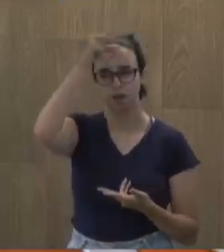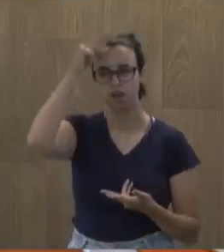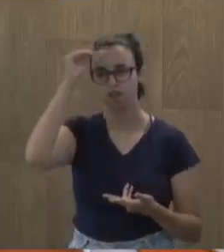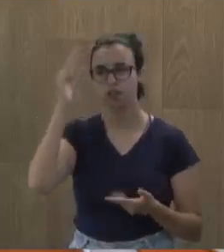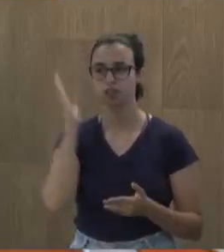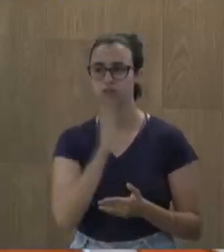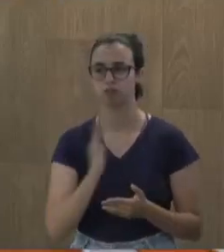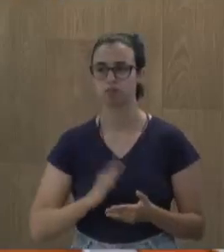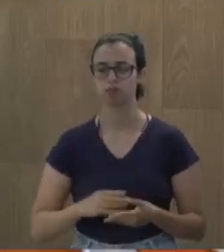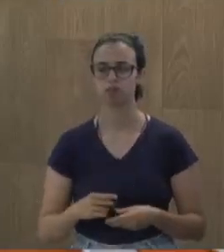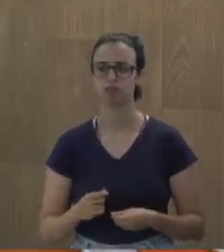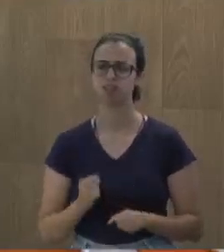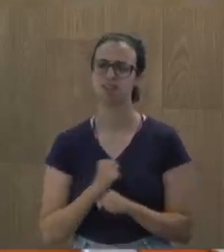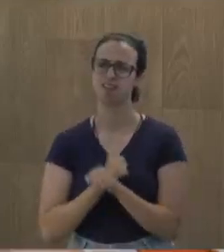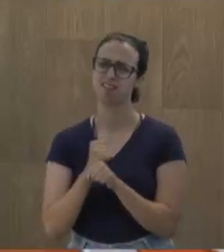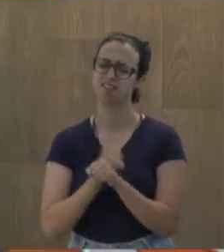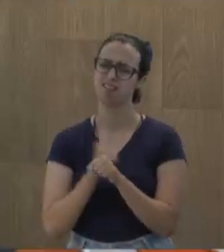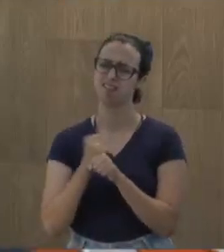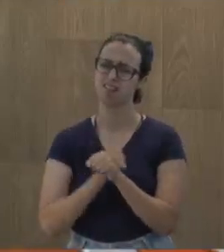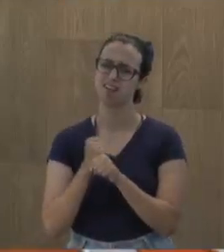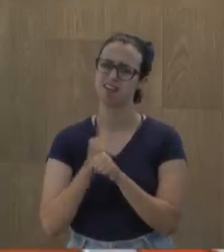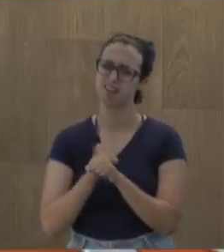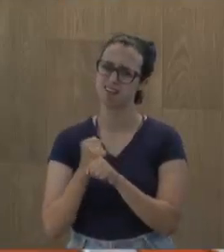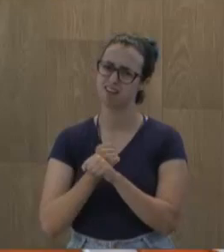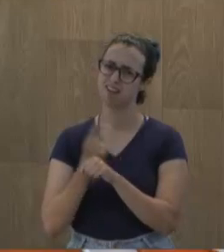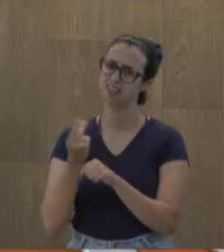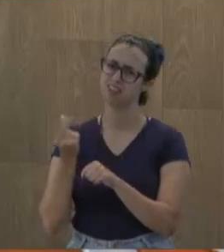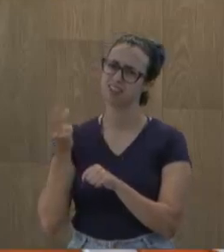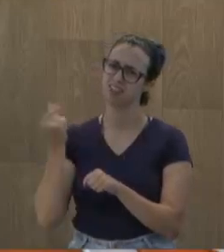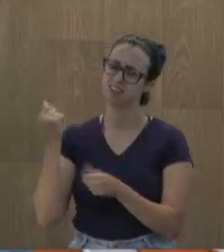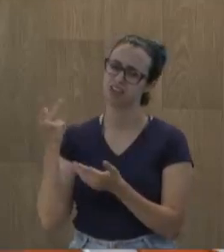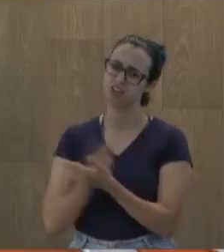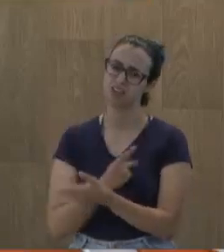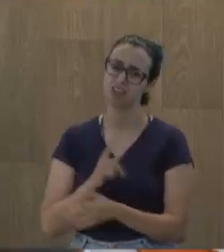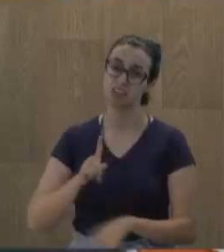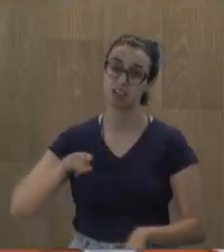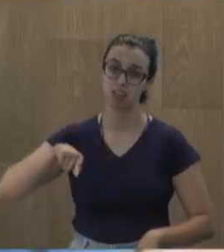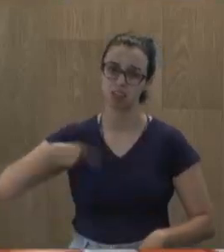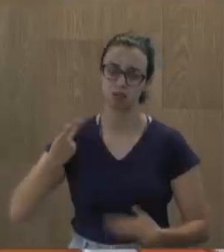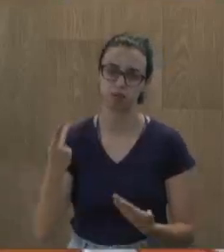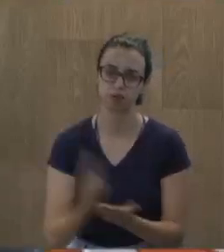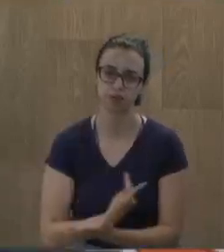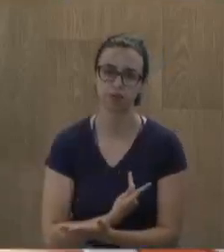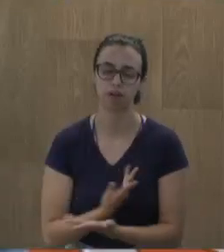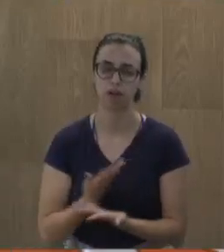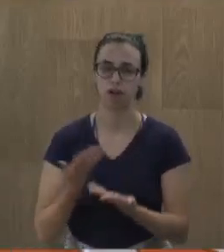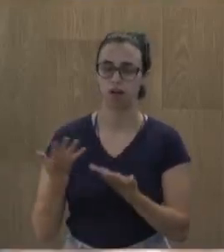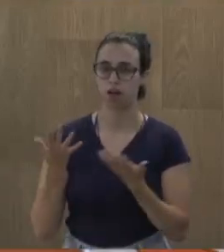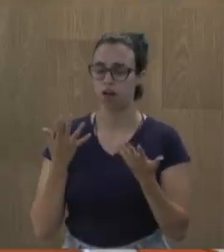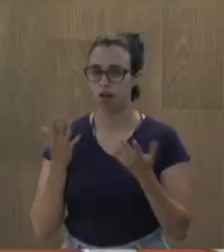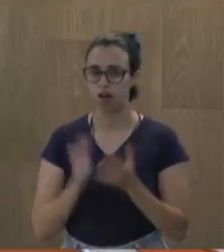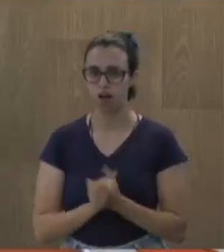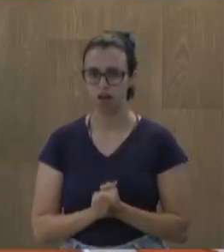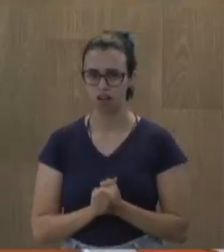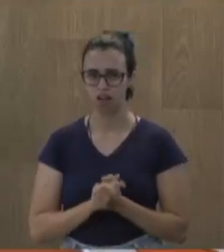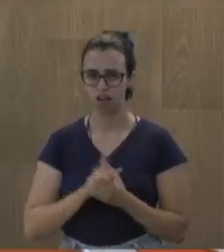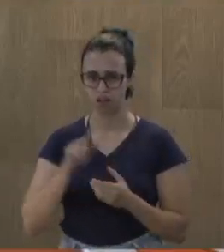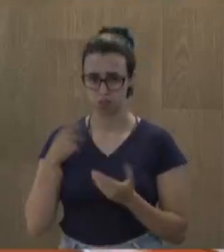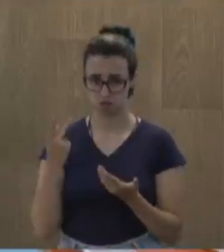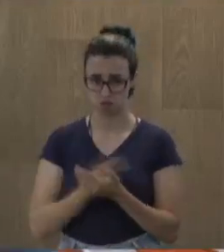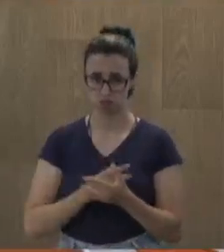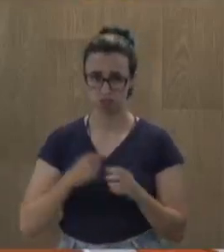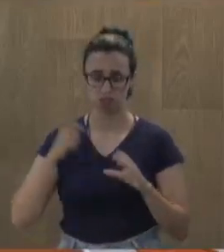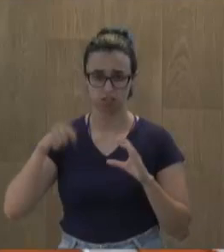é antes de acontecer né Depois que acontecer você vem gravar vídeo falar que tá tá tá tá o quê